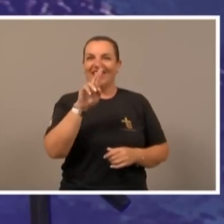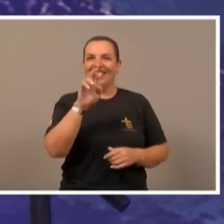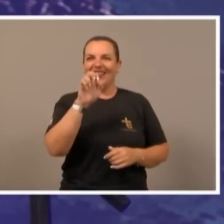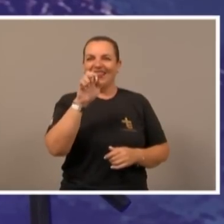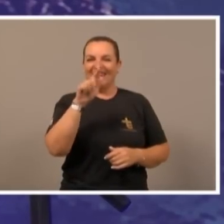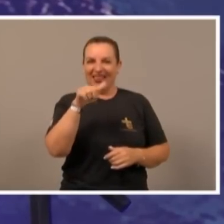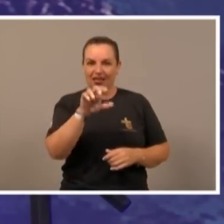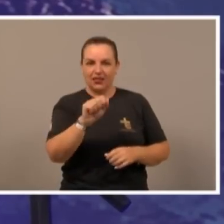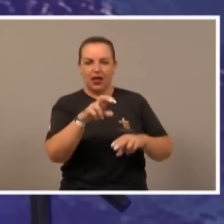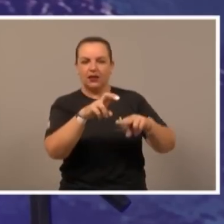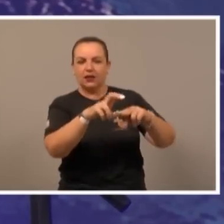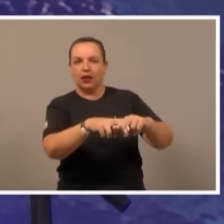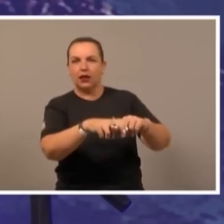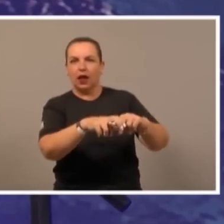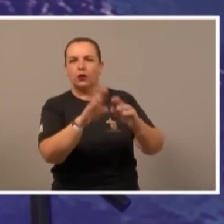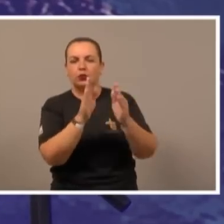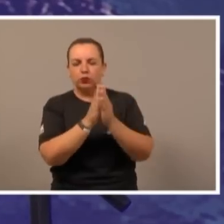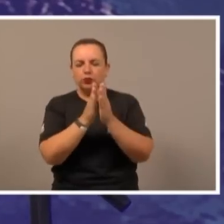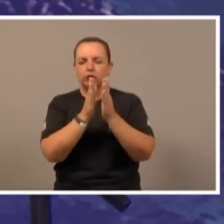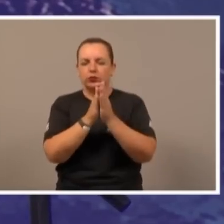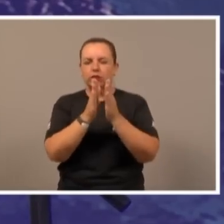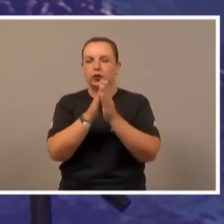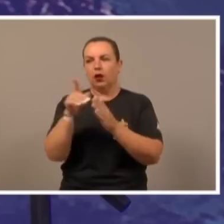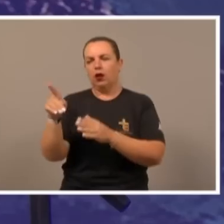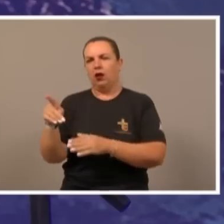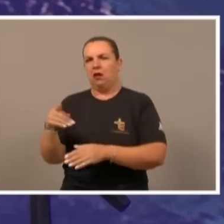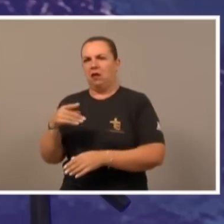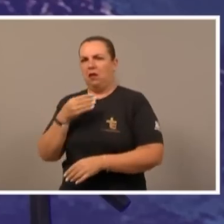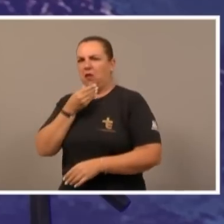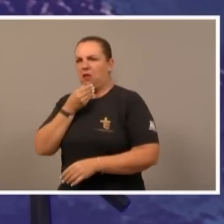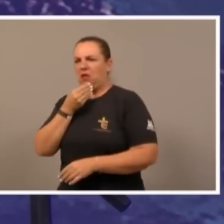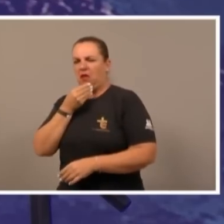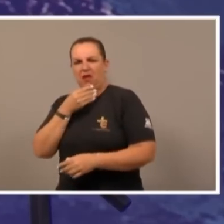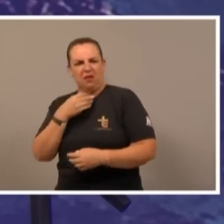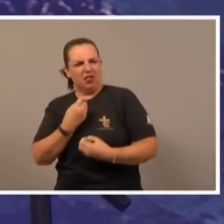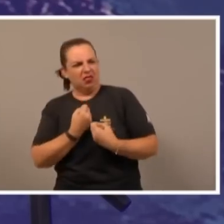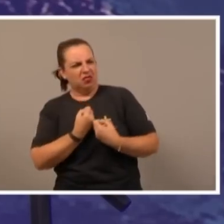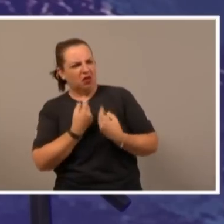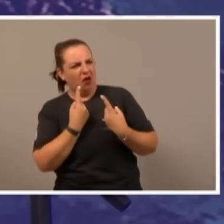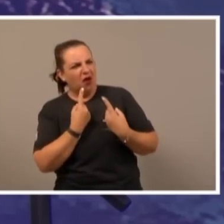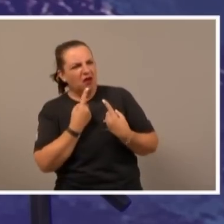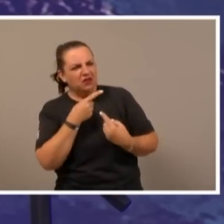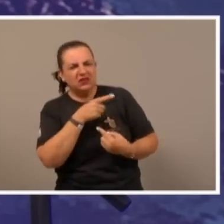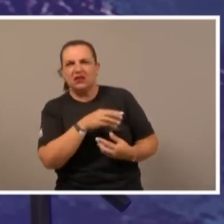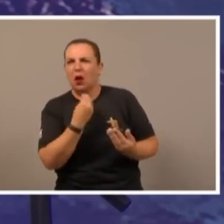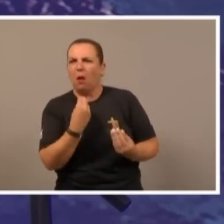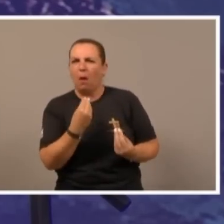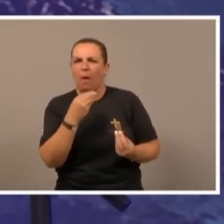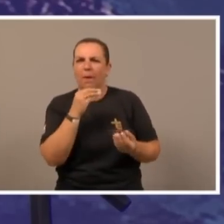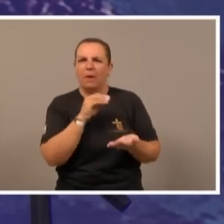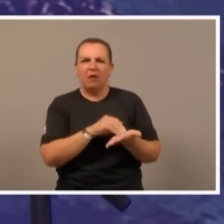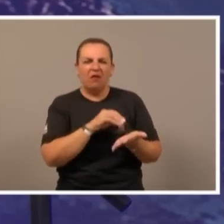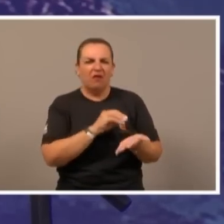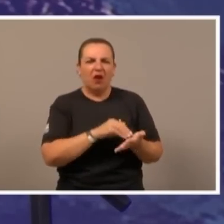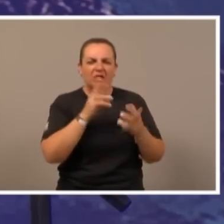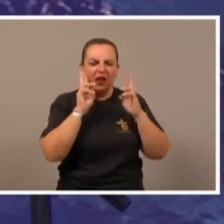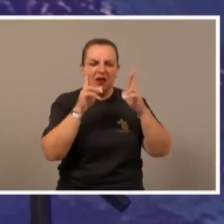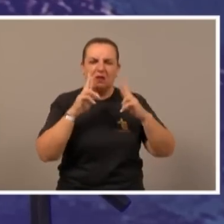Esse jovem sacerdote ficou irritado. Mas que desrespeito dessa irmã.